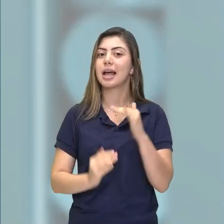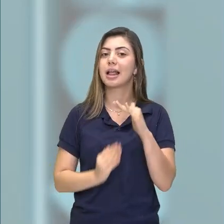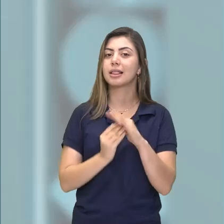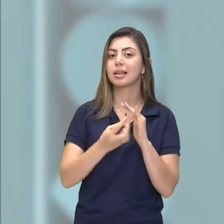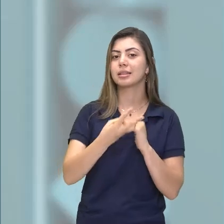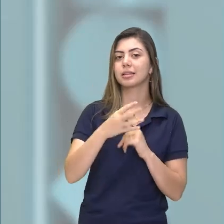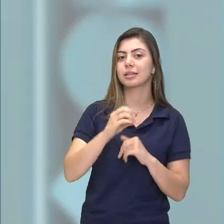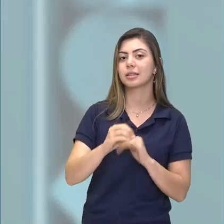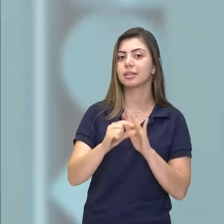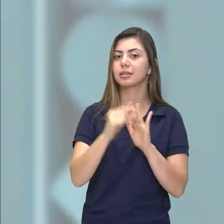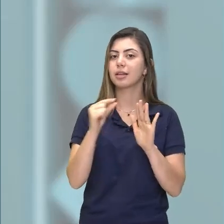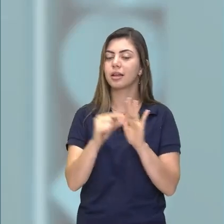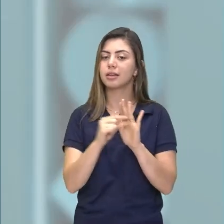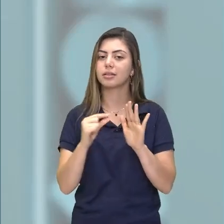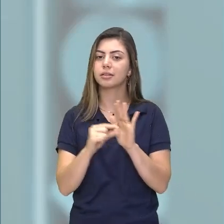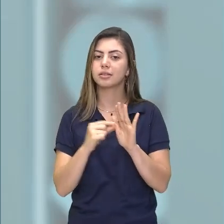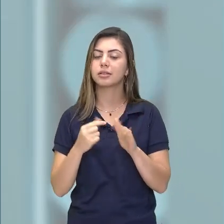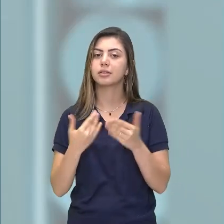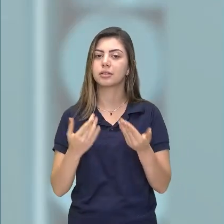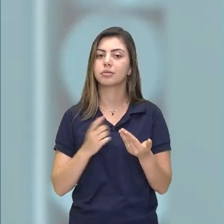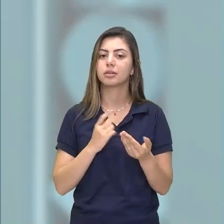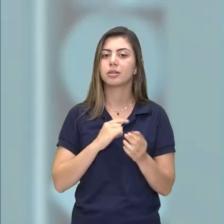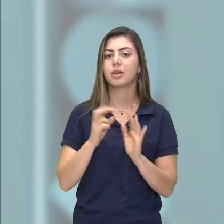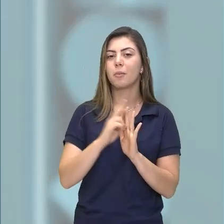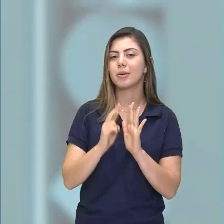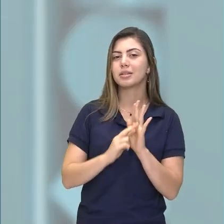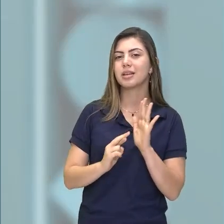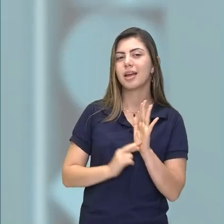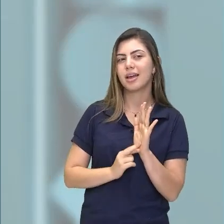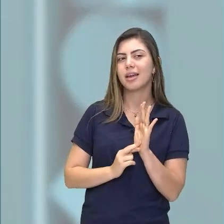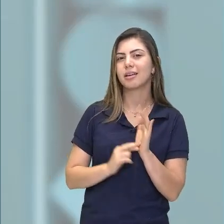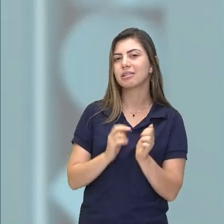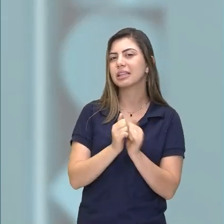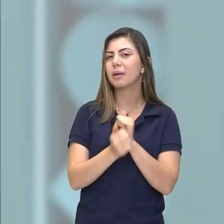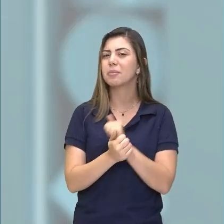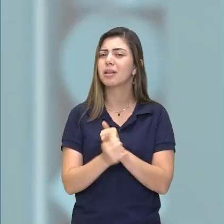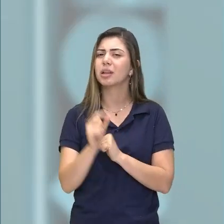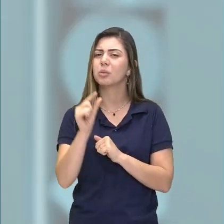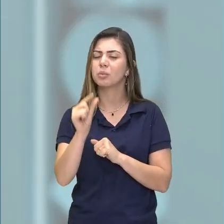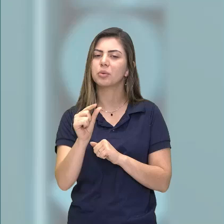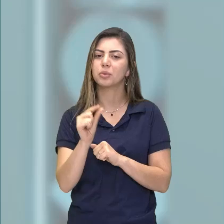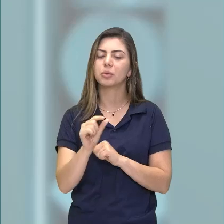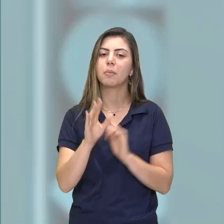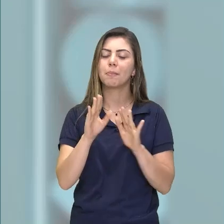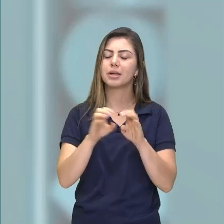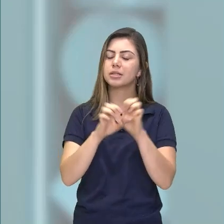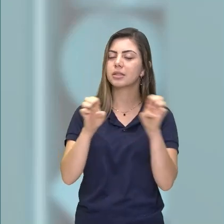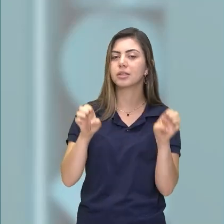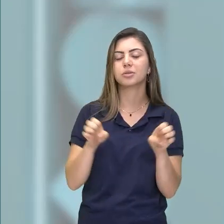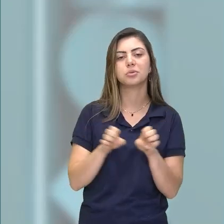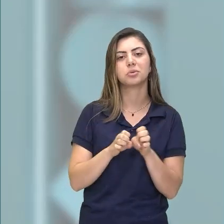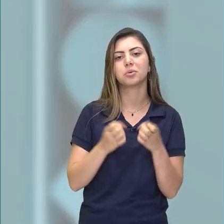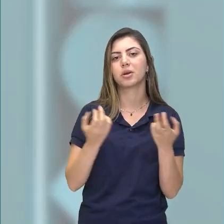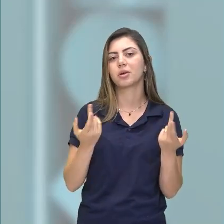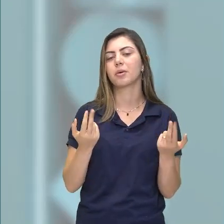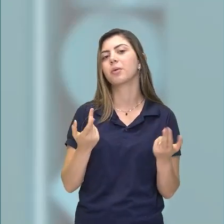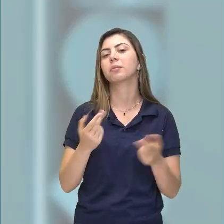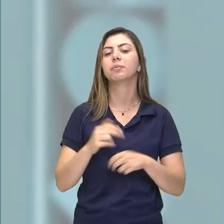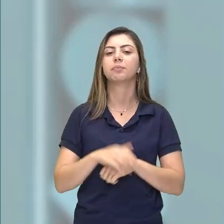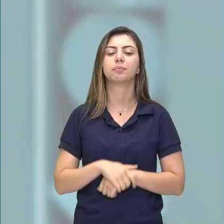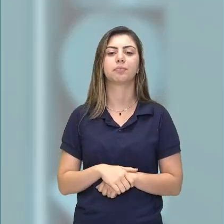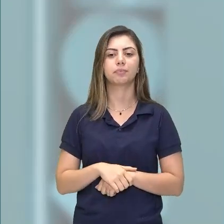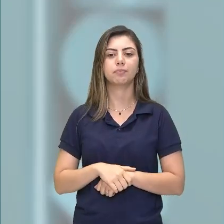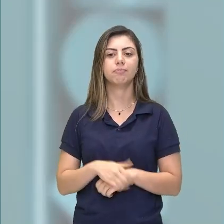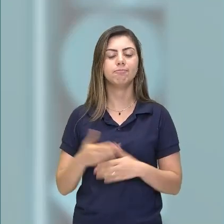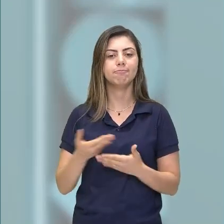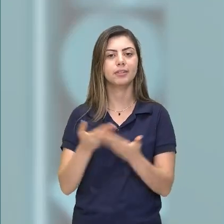e aí você tem os critérios de correção. Eles modificam um pouquinho do Enem, mas a estrutura continua sendo a mesma, ok?